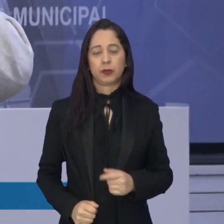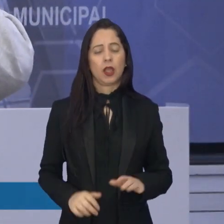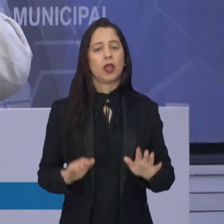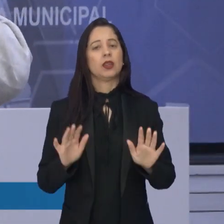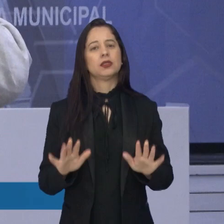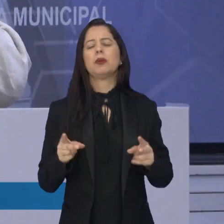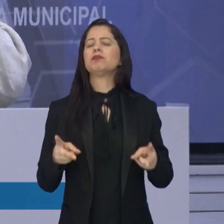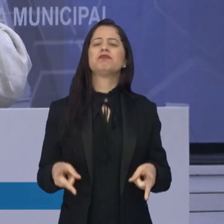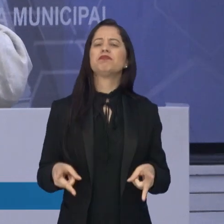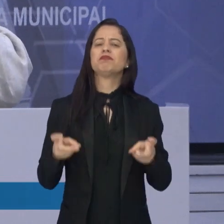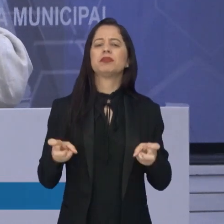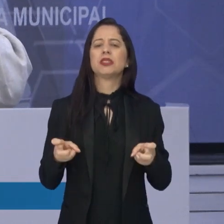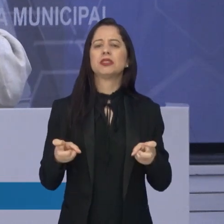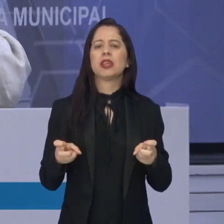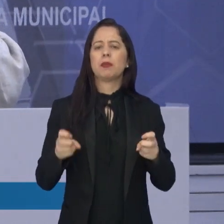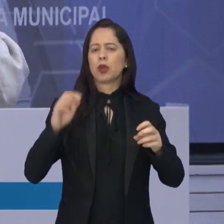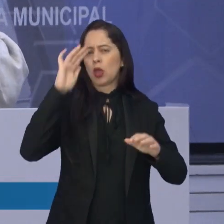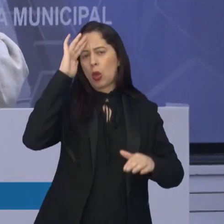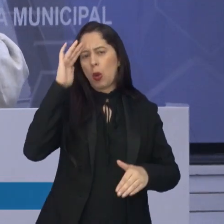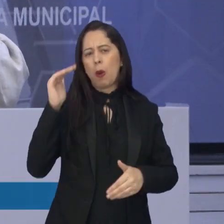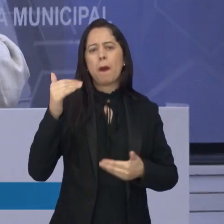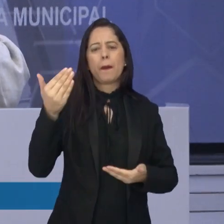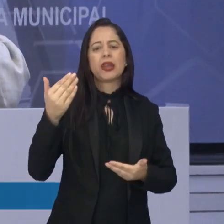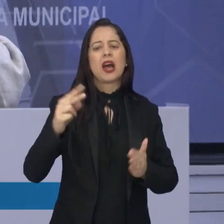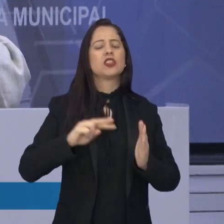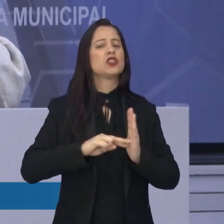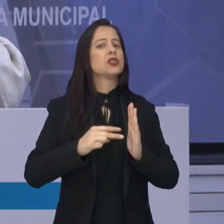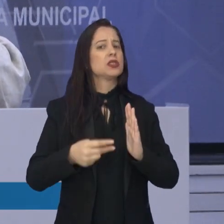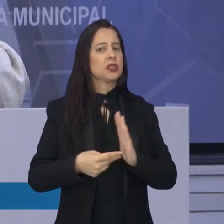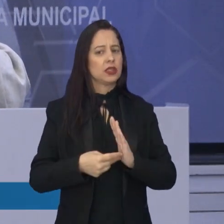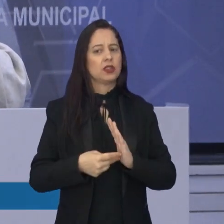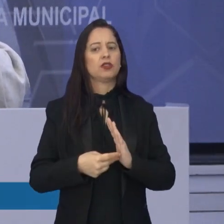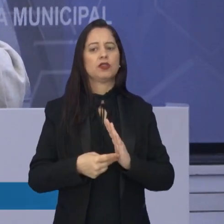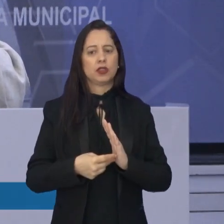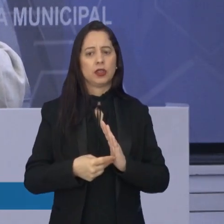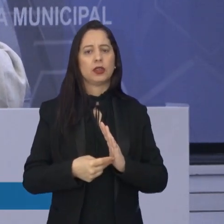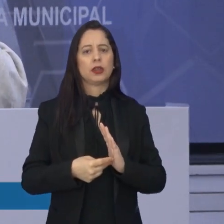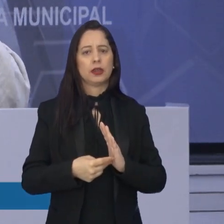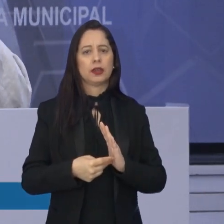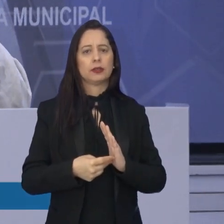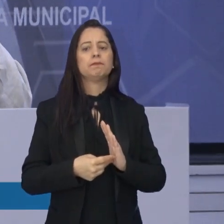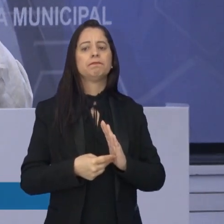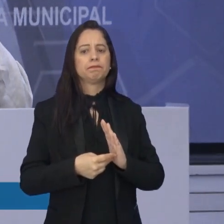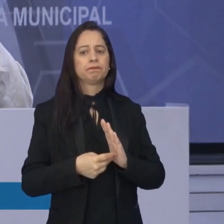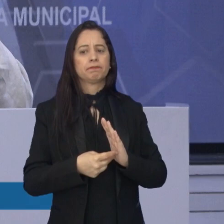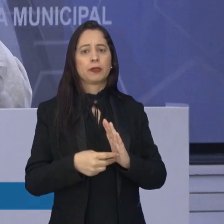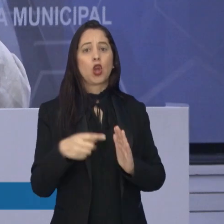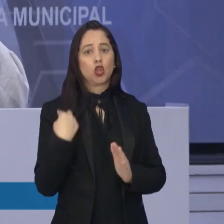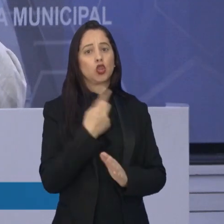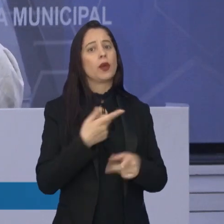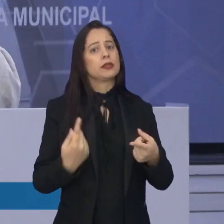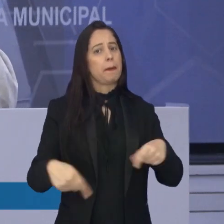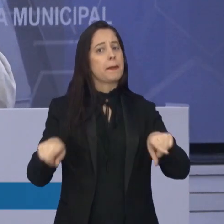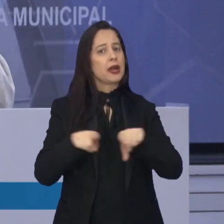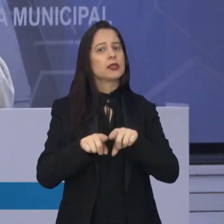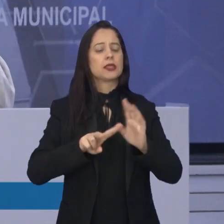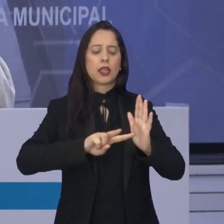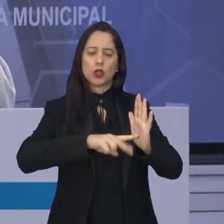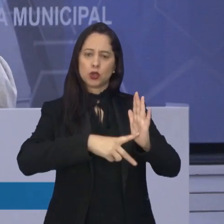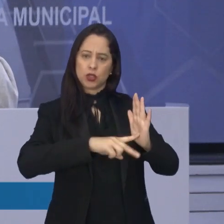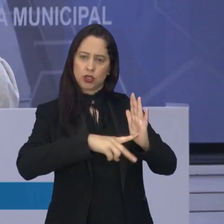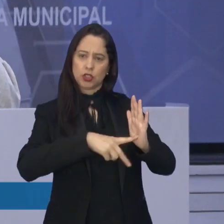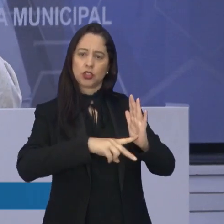vejo essa homenagem como uma homenagem também ao sindicato, porque nós somos parceiros